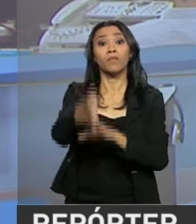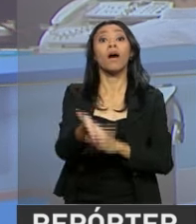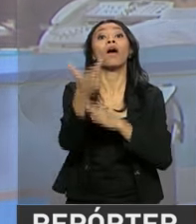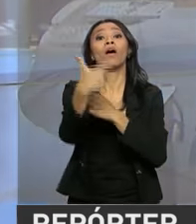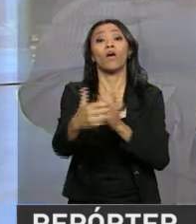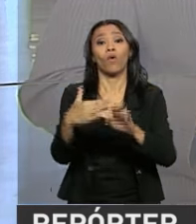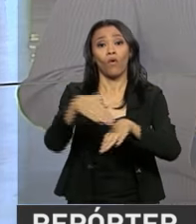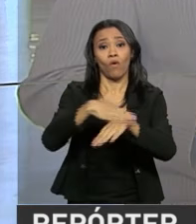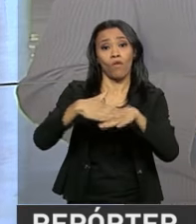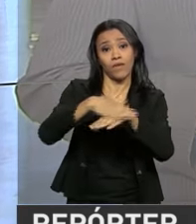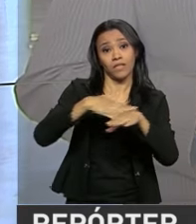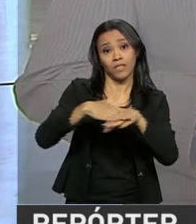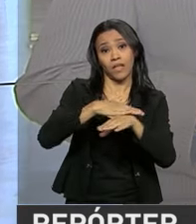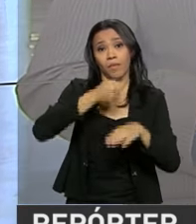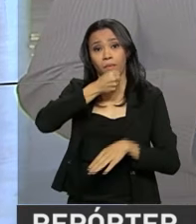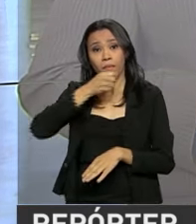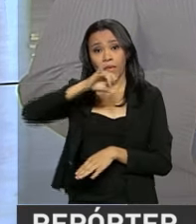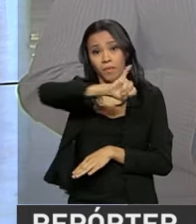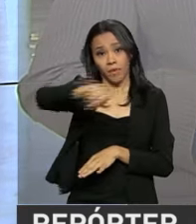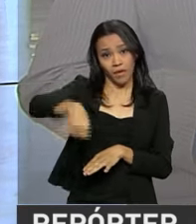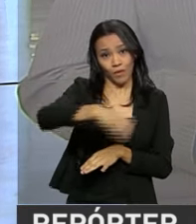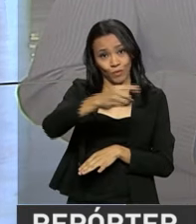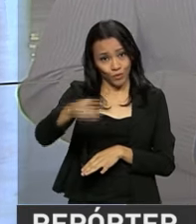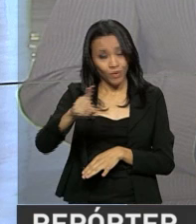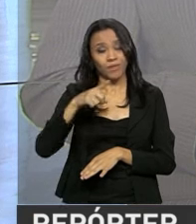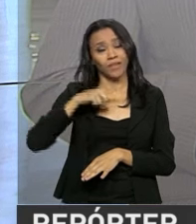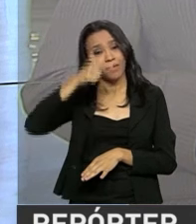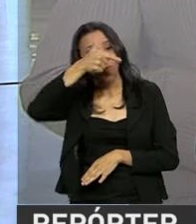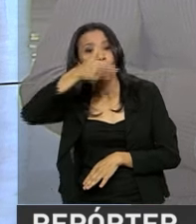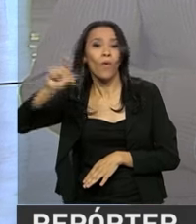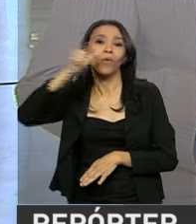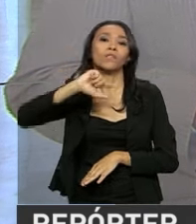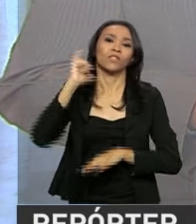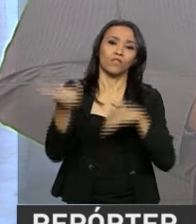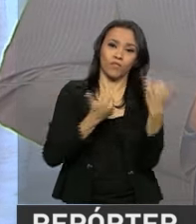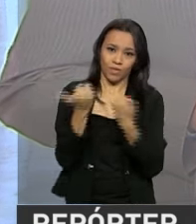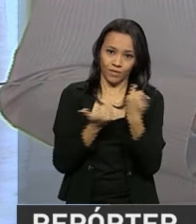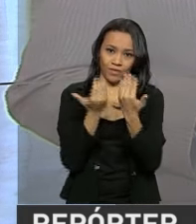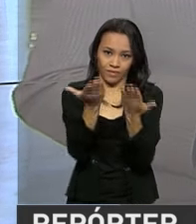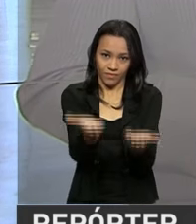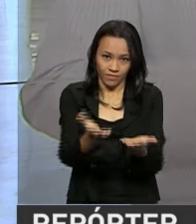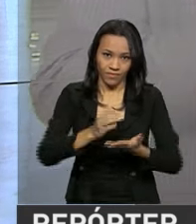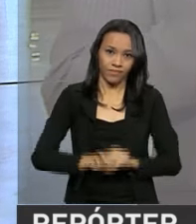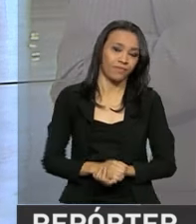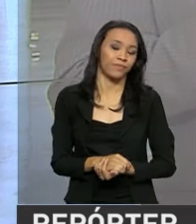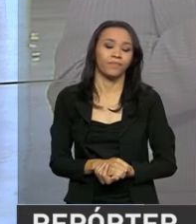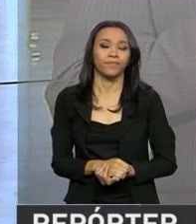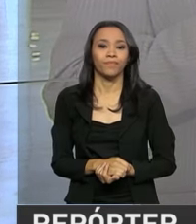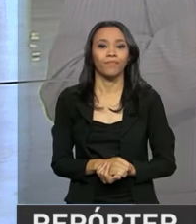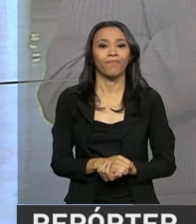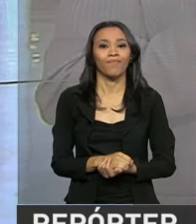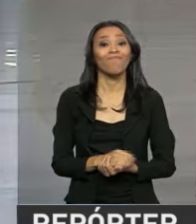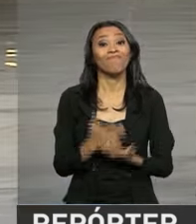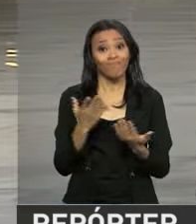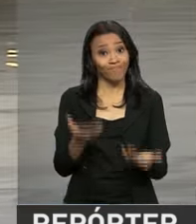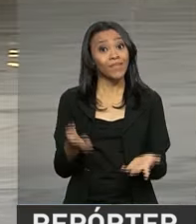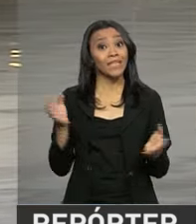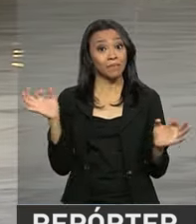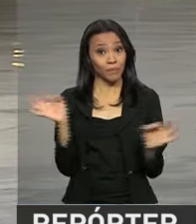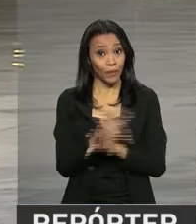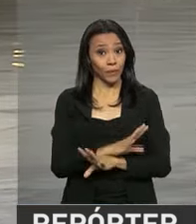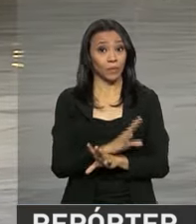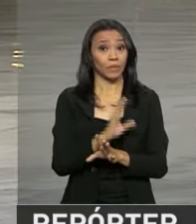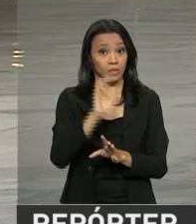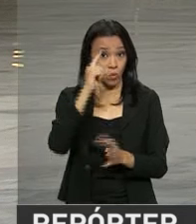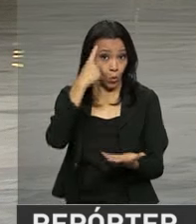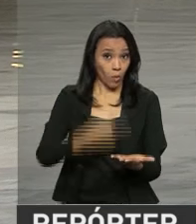João Pedro Neto, que está no Palácio do Planalto e tem outras informações para a gente. João, é com você. Oi, Jaime, olha, depois dessa agenda aí